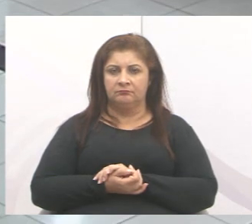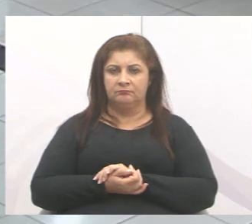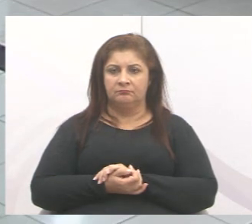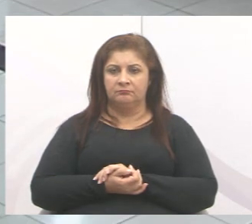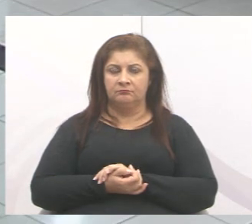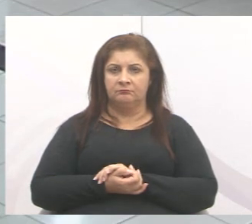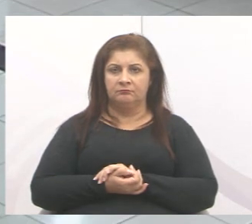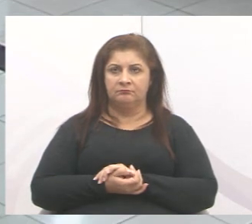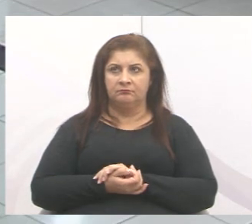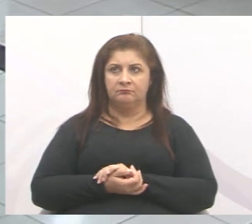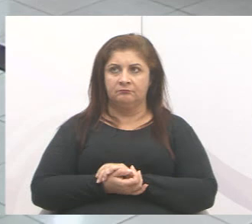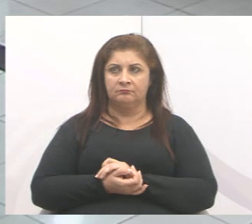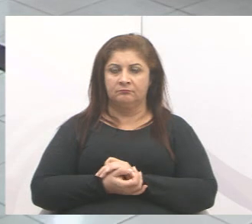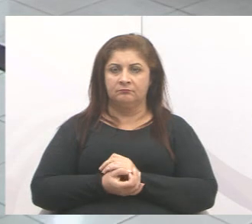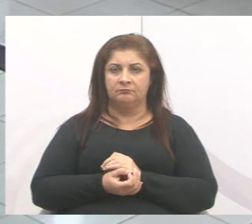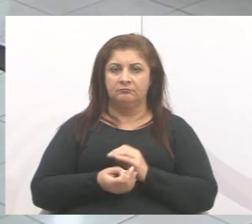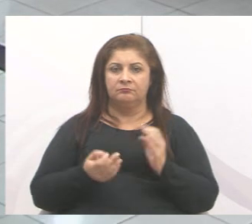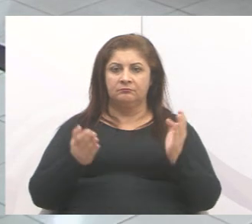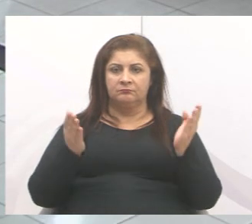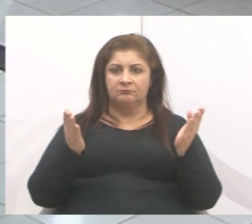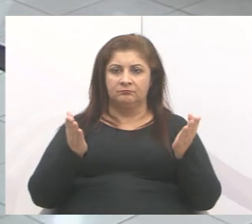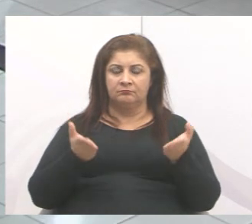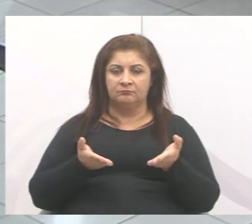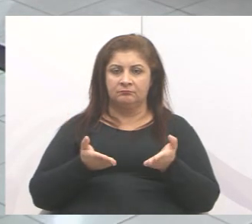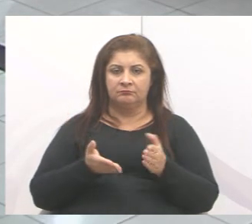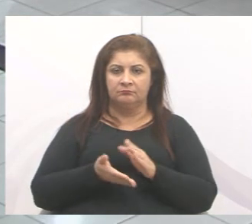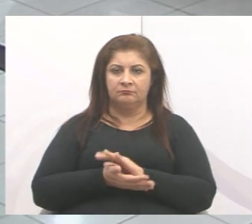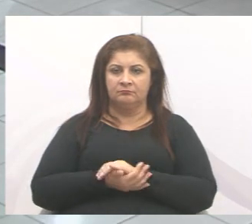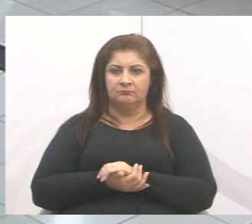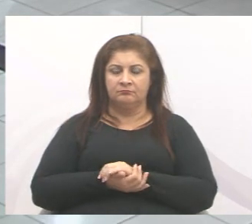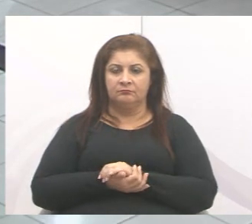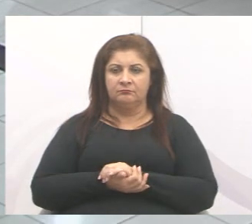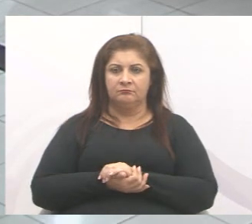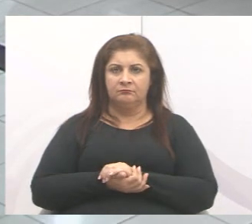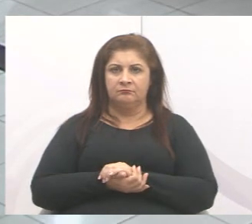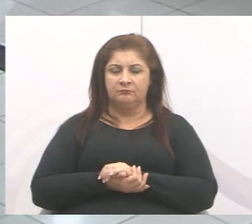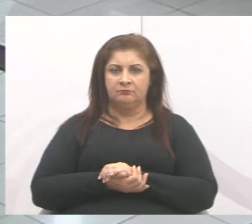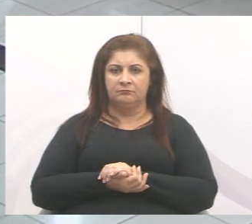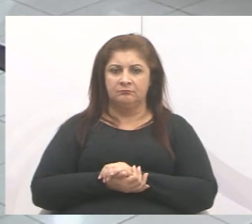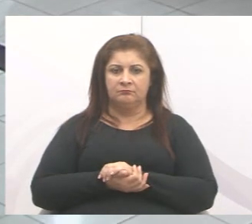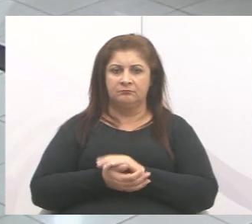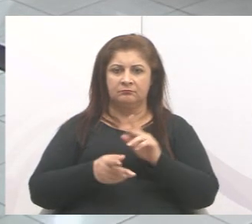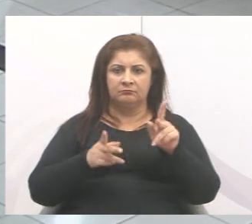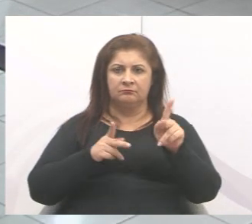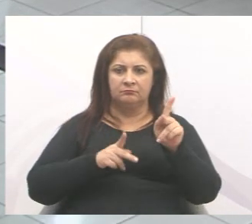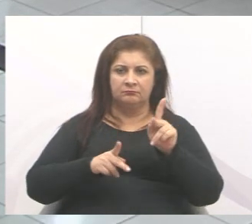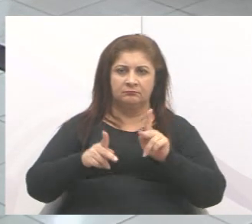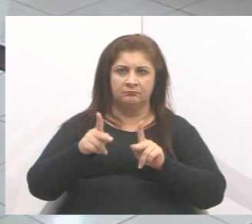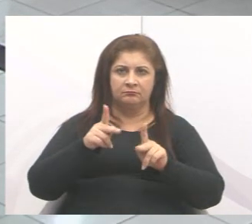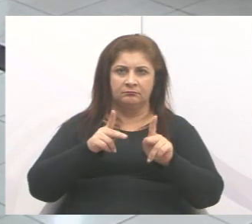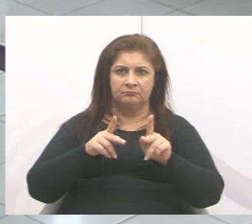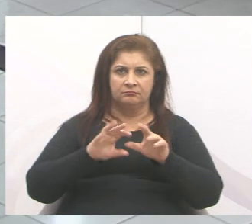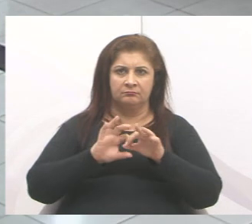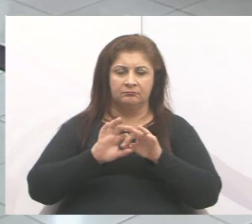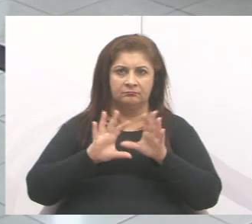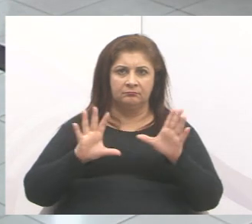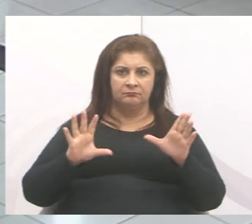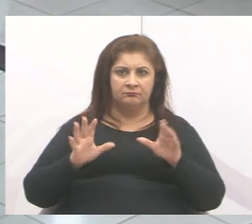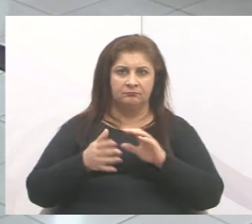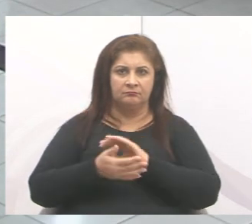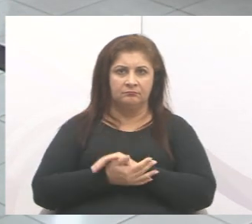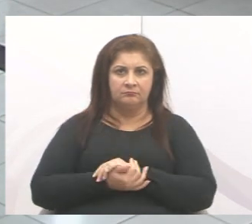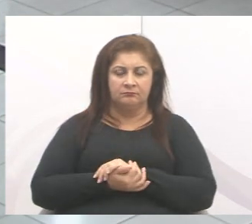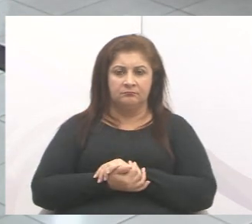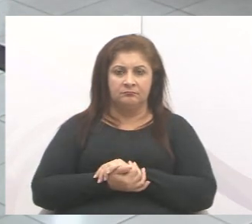Nesse momento, abro a palavra ao público, né? Mas não temos público e